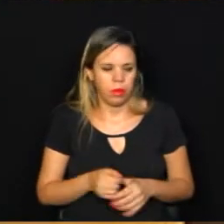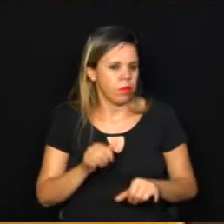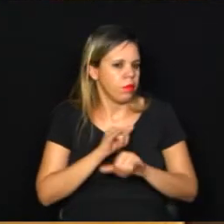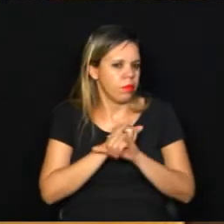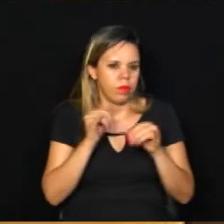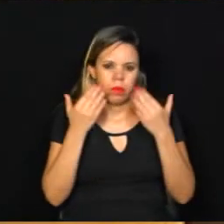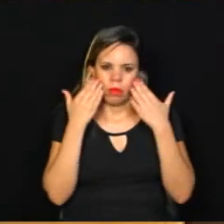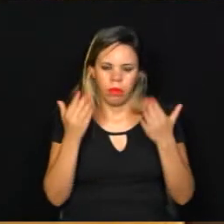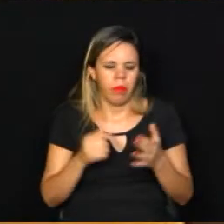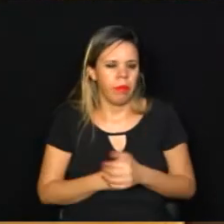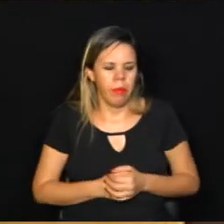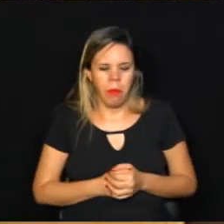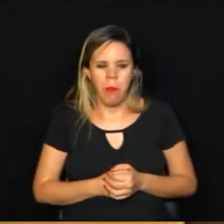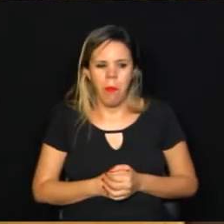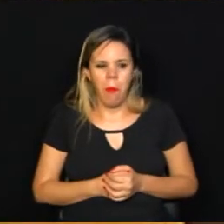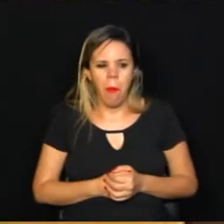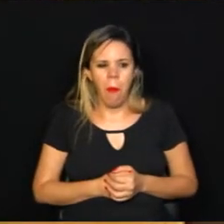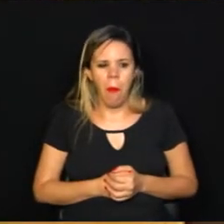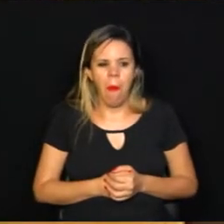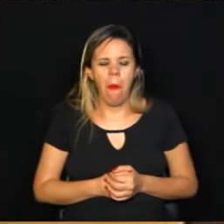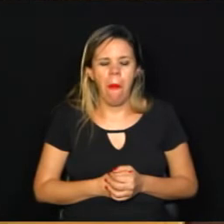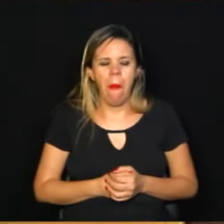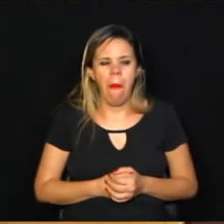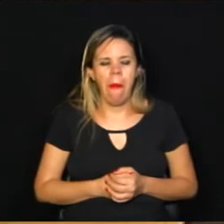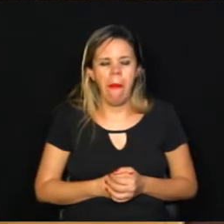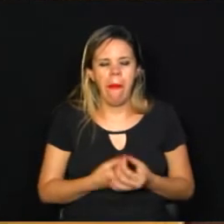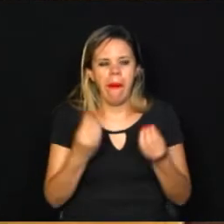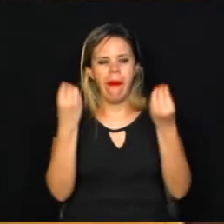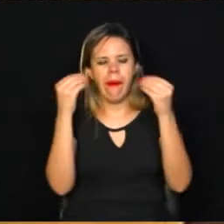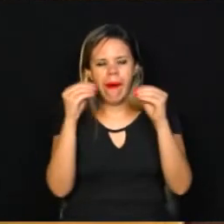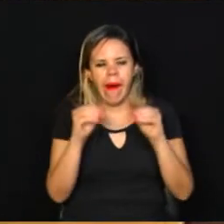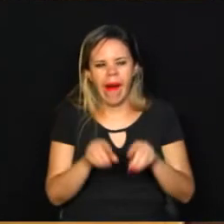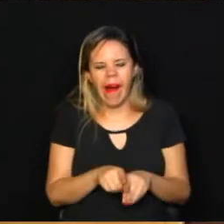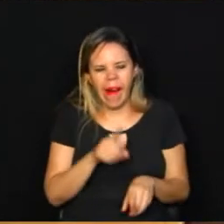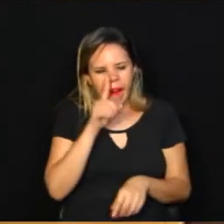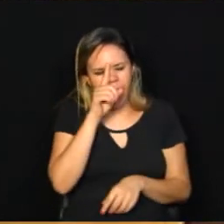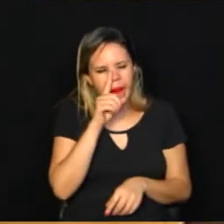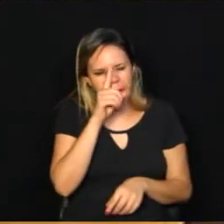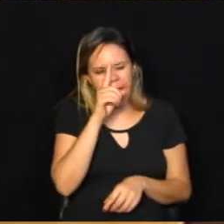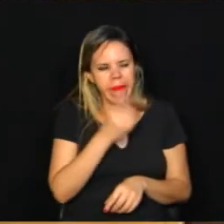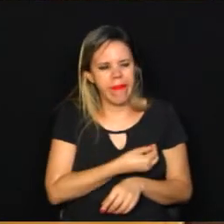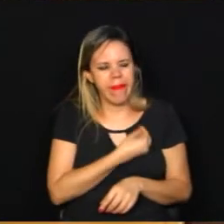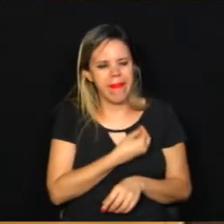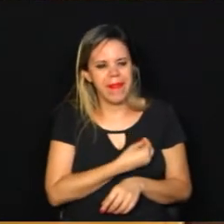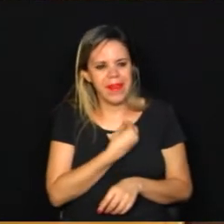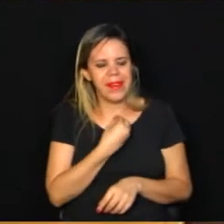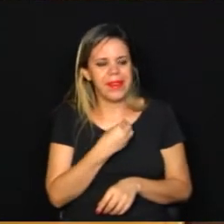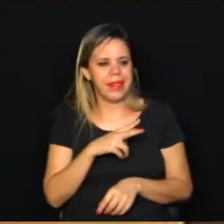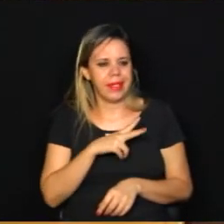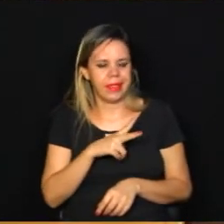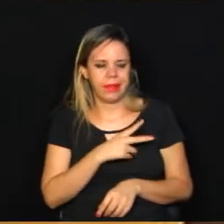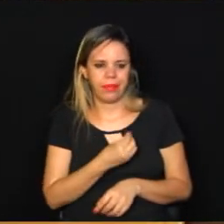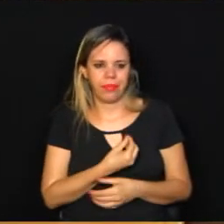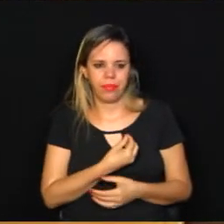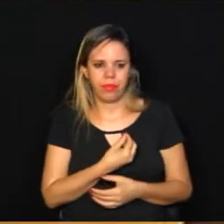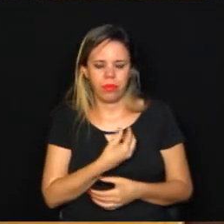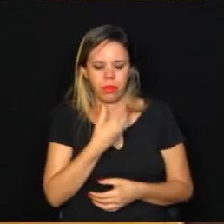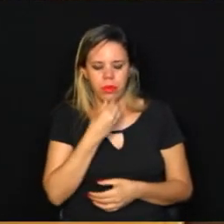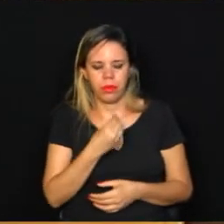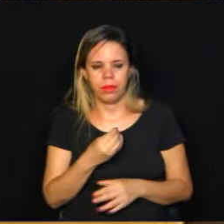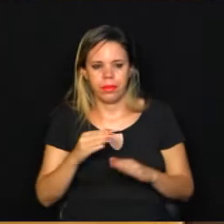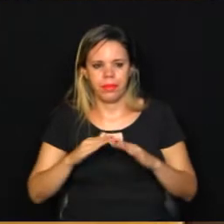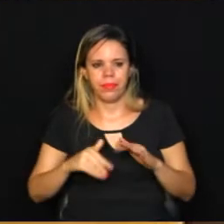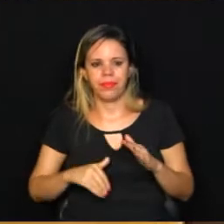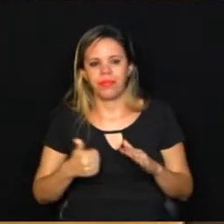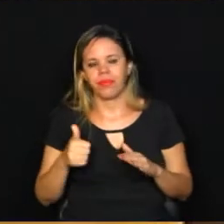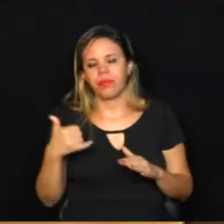divulgado, questões que possam colocar em risco a integridade e a privacidade desse menor. Na verdade, o